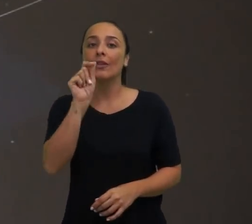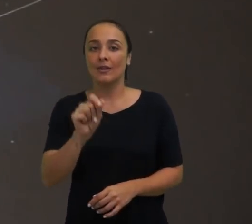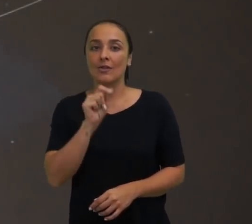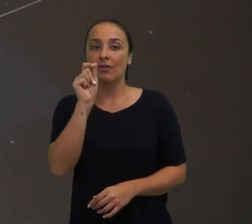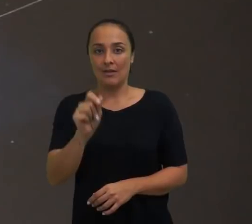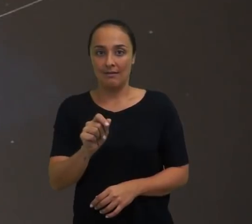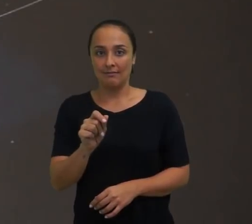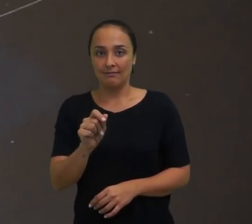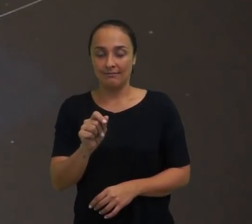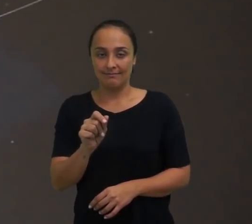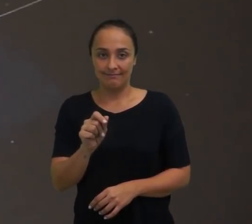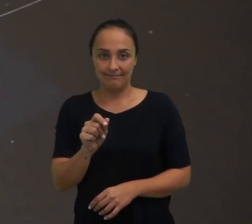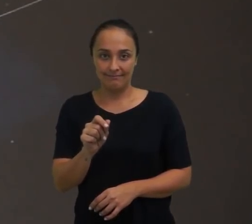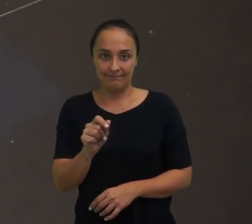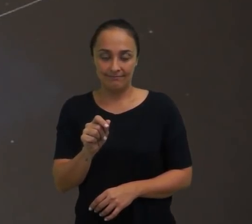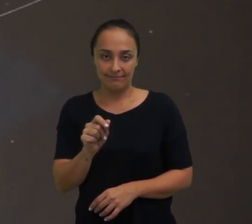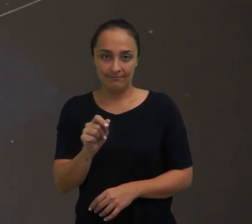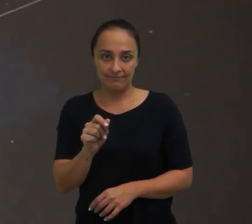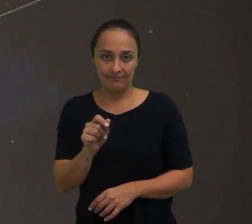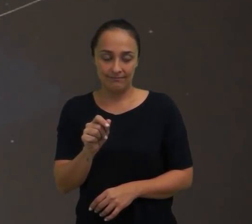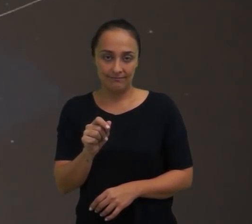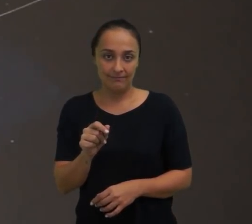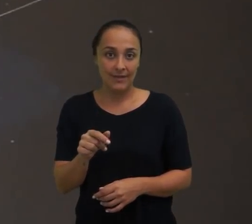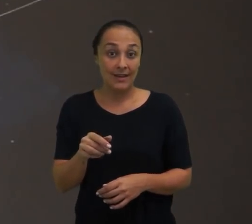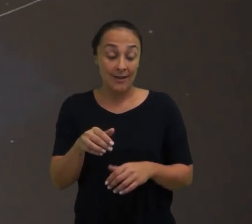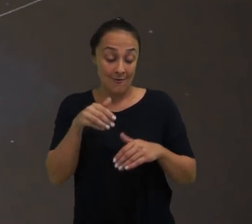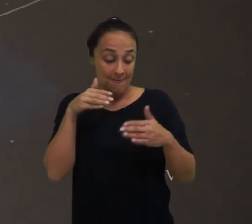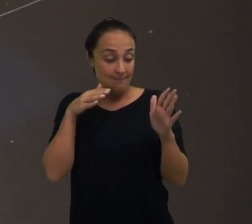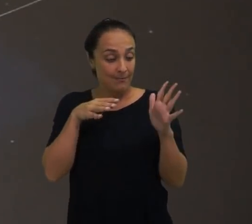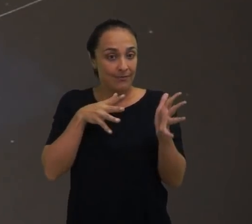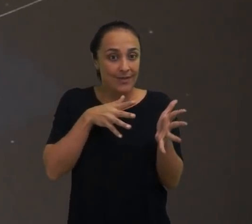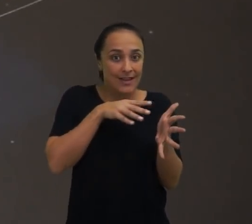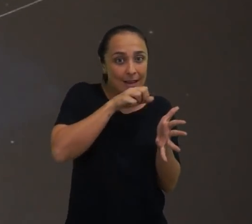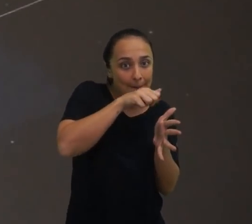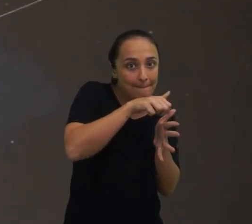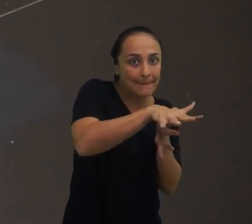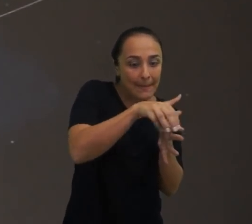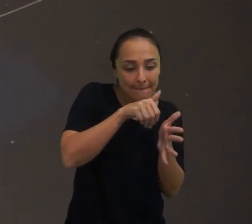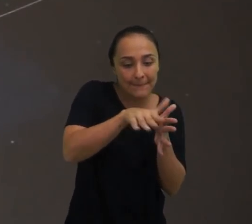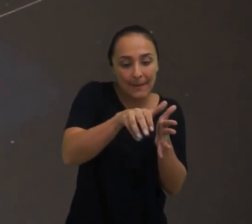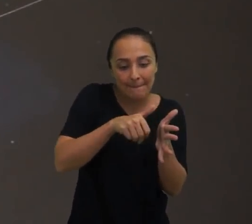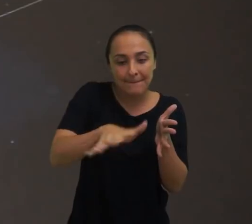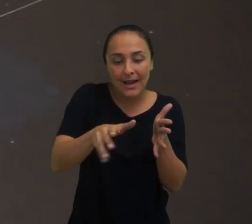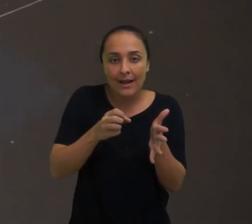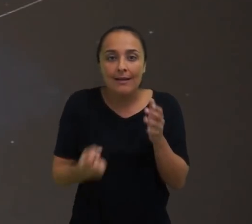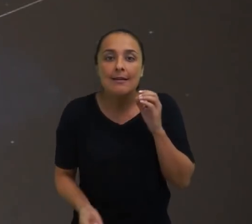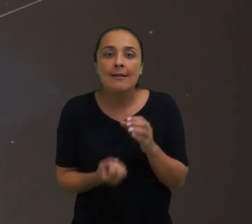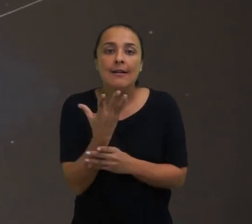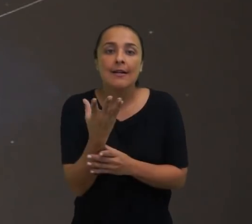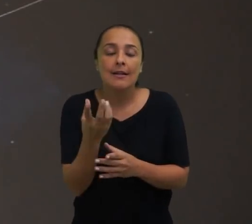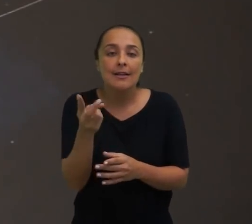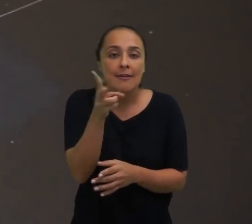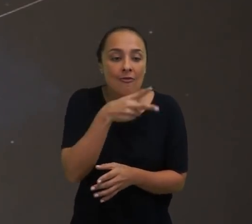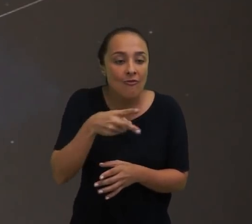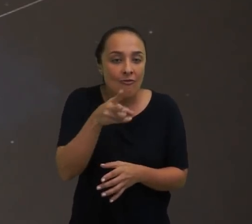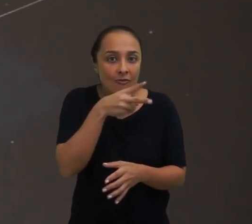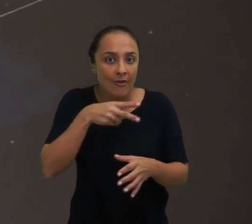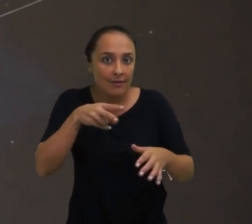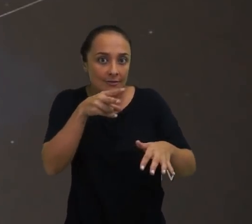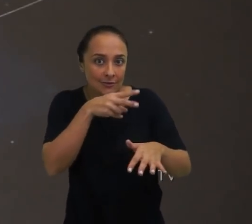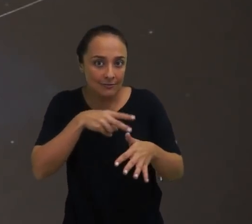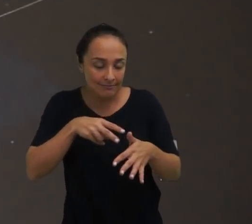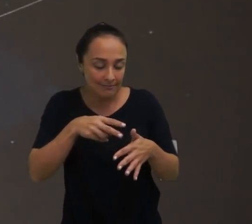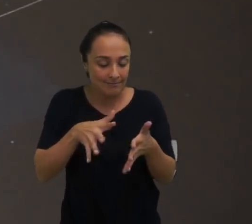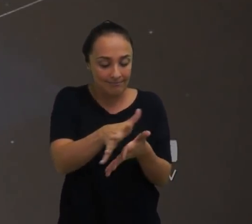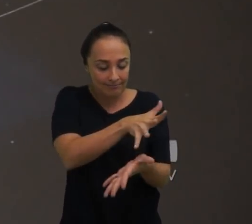ele chega a ser empurrado a velocidades próximas à da luz, tá? Coisa de 10% da velocidade da luz. O material que está aqui em volta do disco de